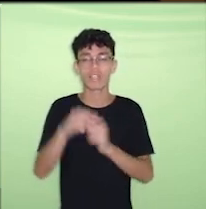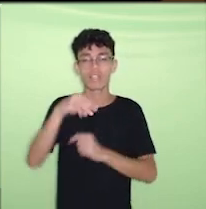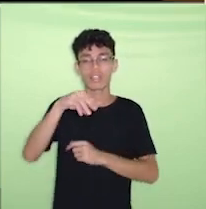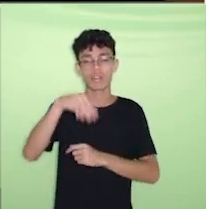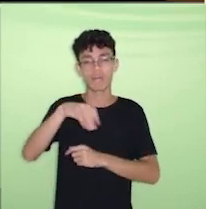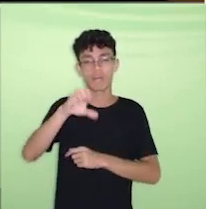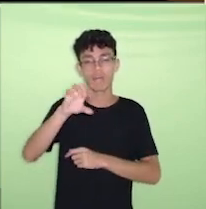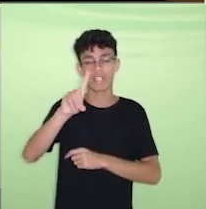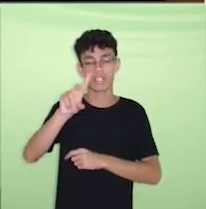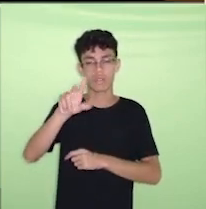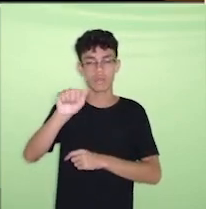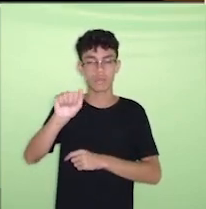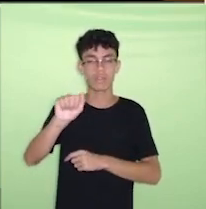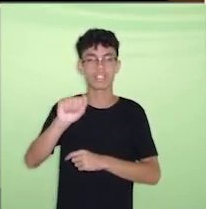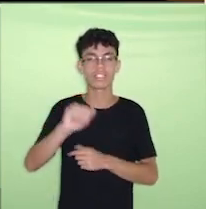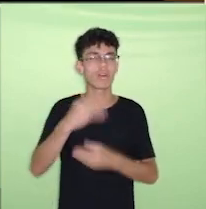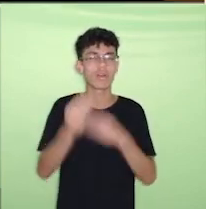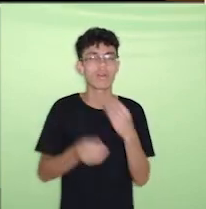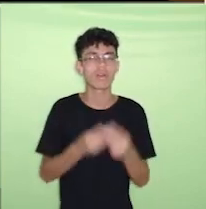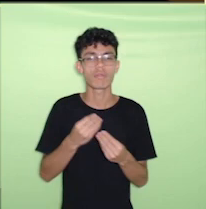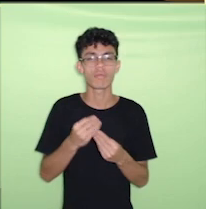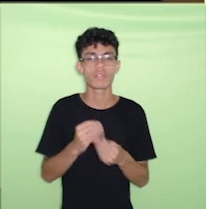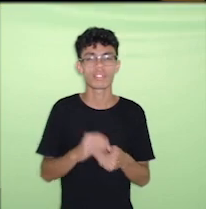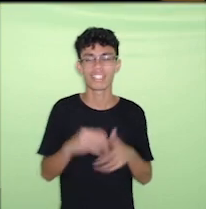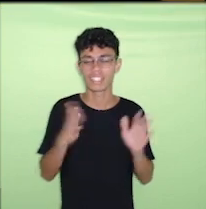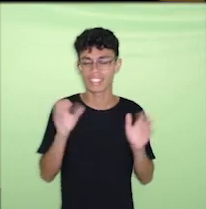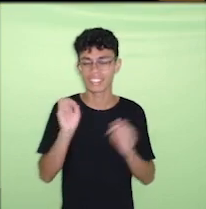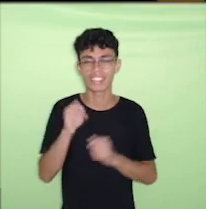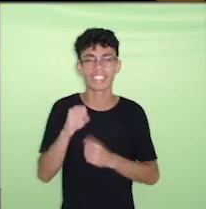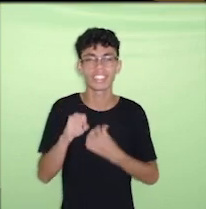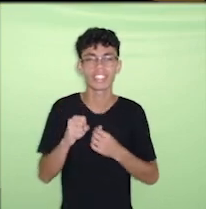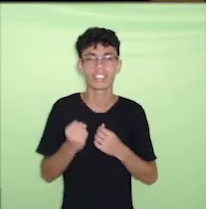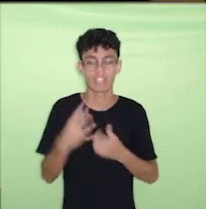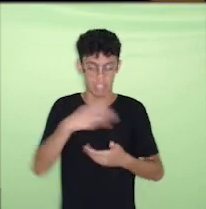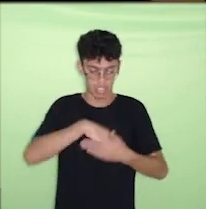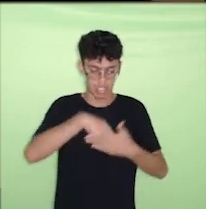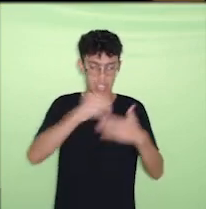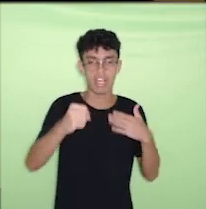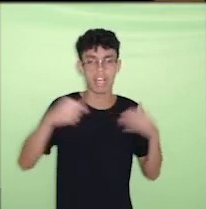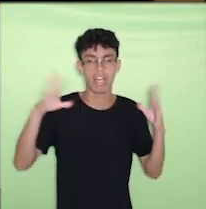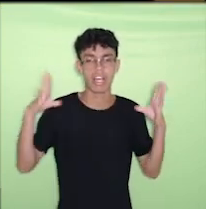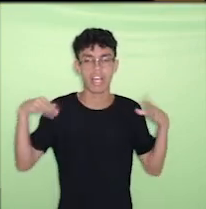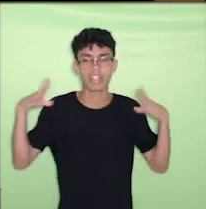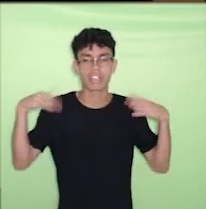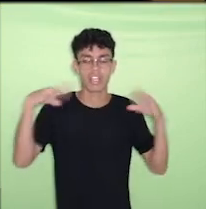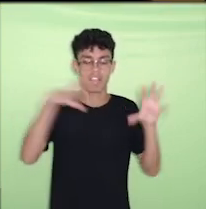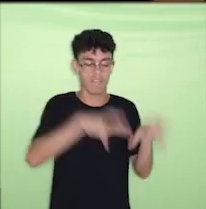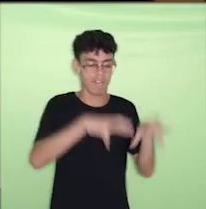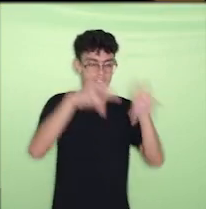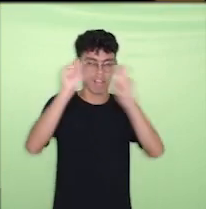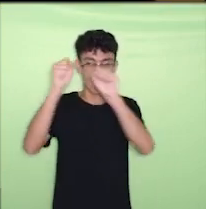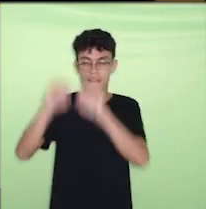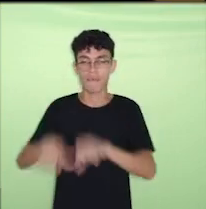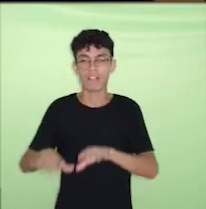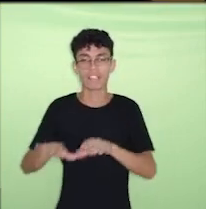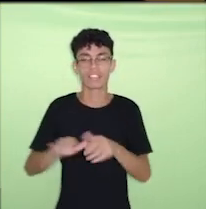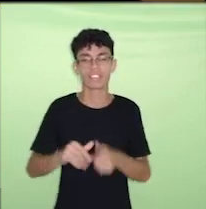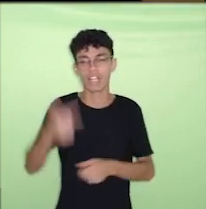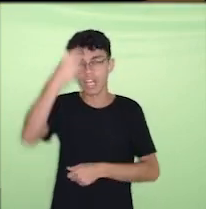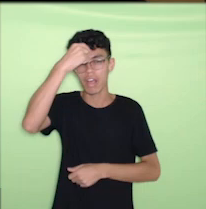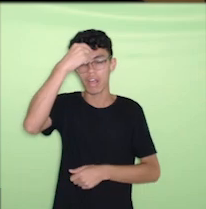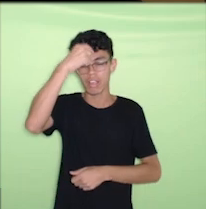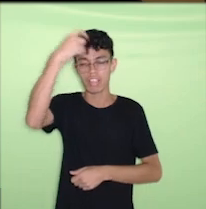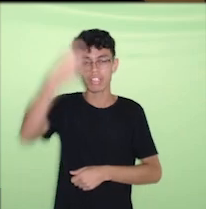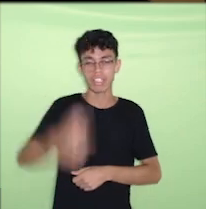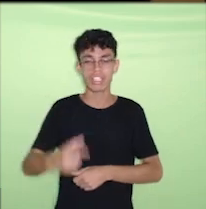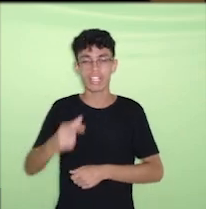todo Como aquele... assim? Como assim? Ah, sim. Arrancariam de imediato as asas do espírito e nivelariam a consciência e